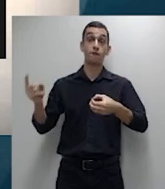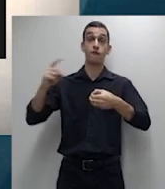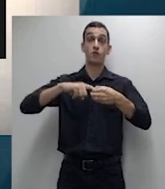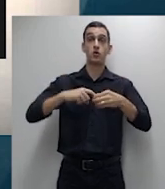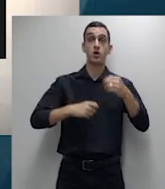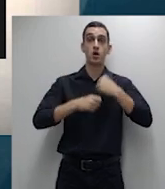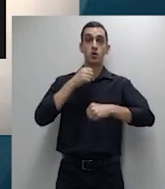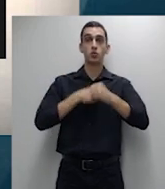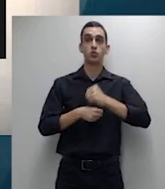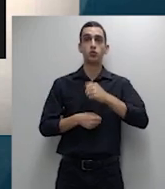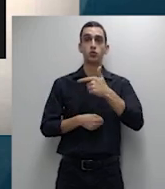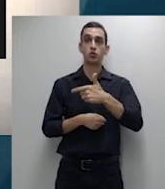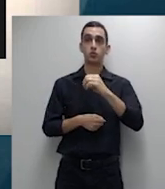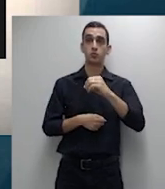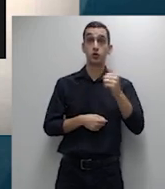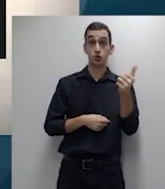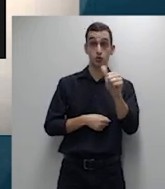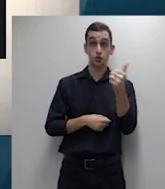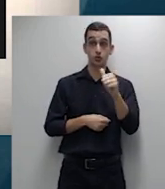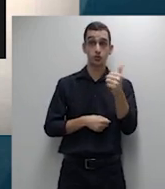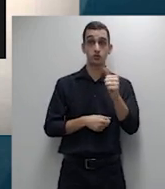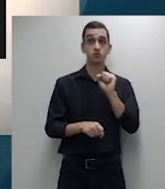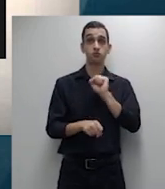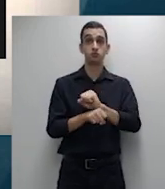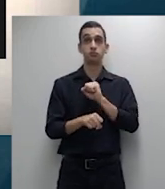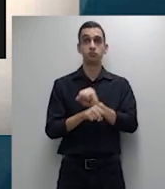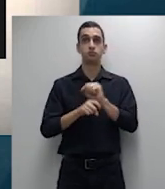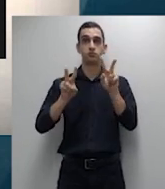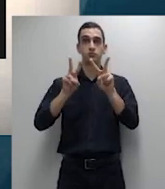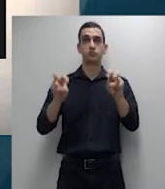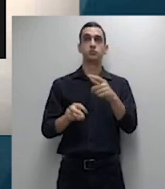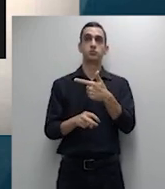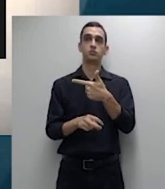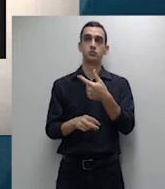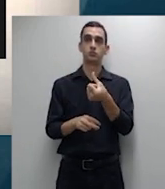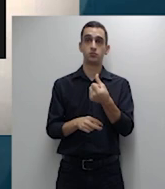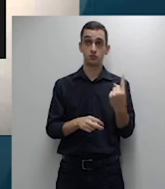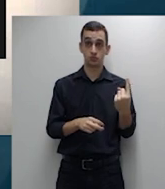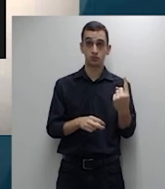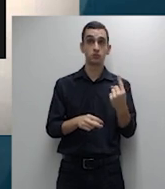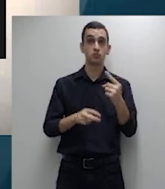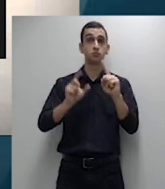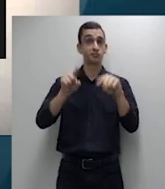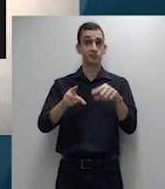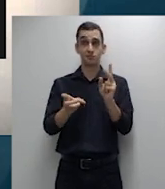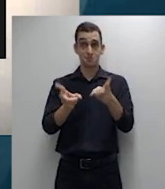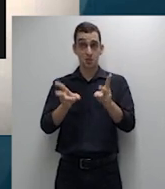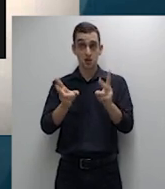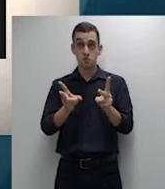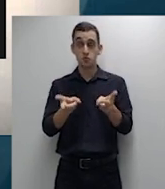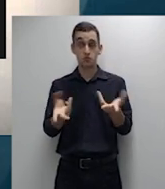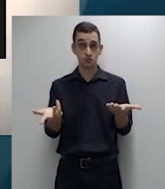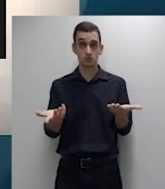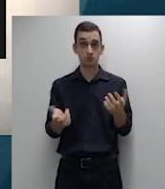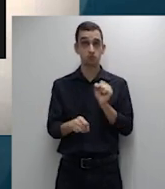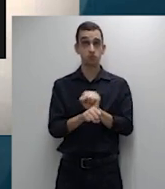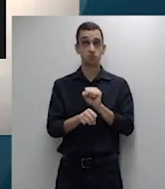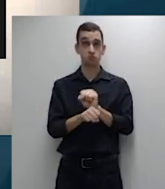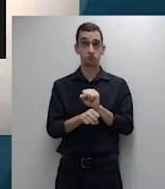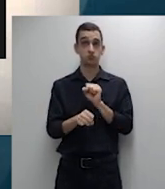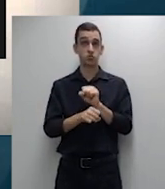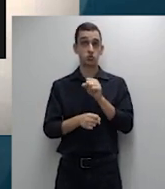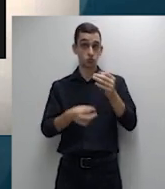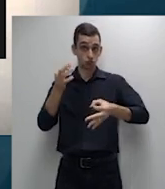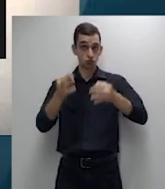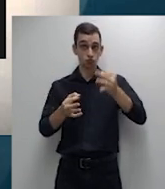é para aguardar o julgamento do tema 261 o do mesmo tema 261 Oi e esse